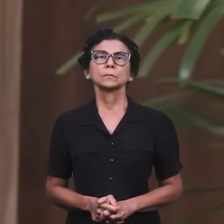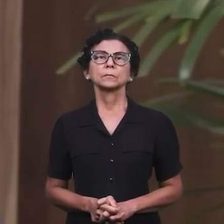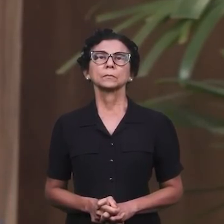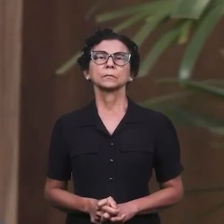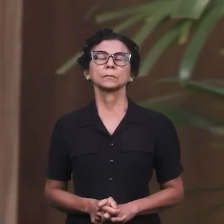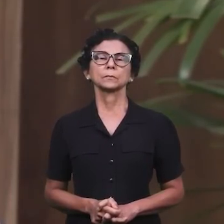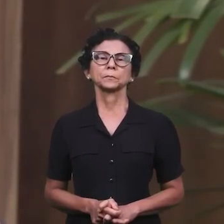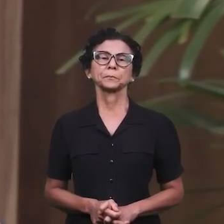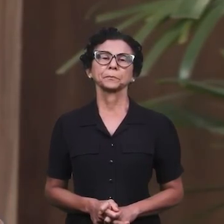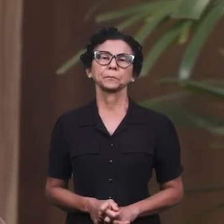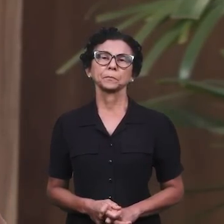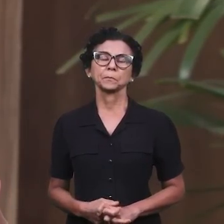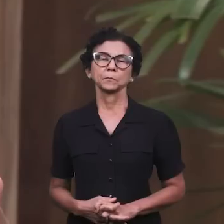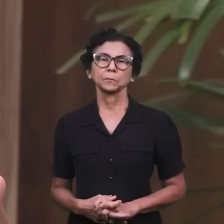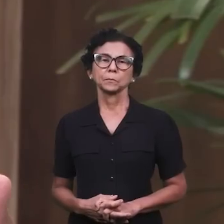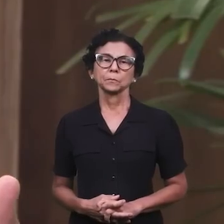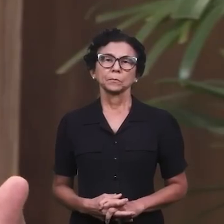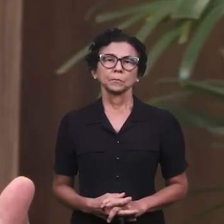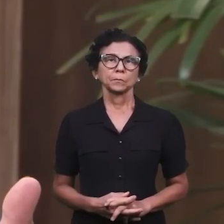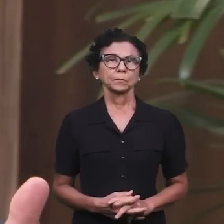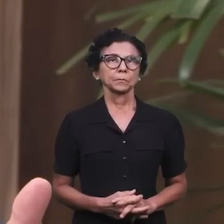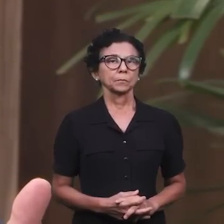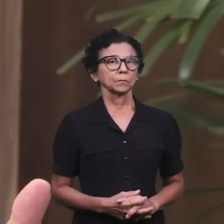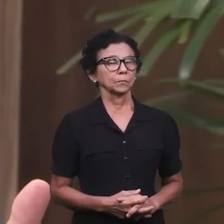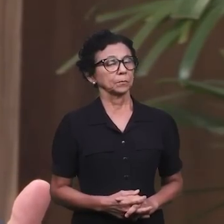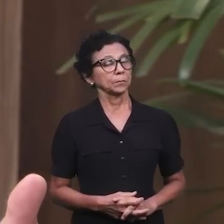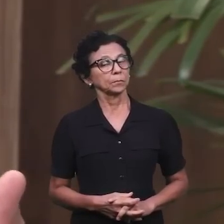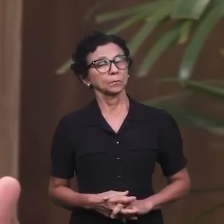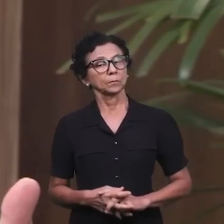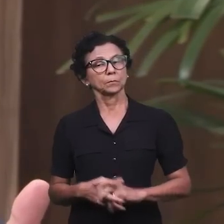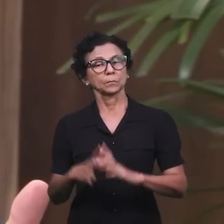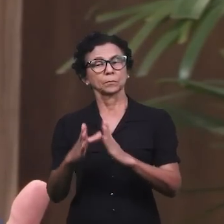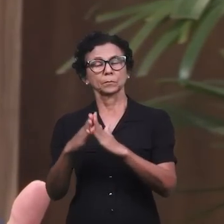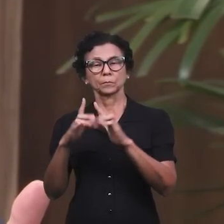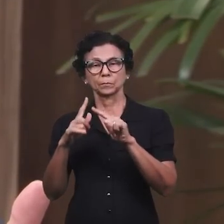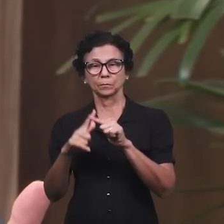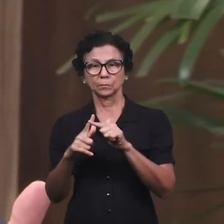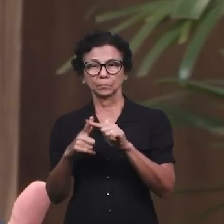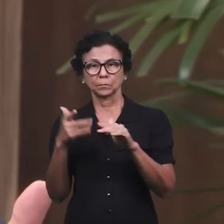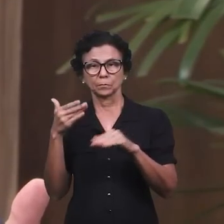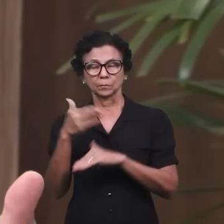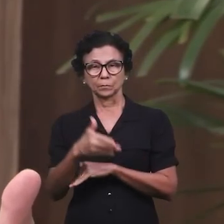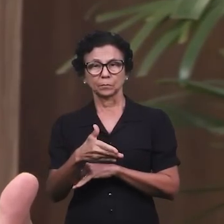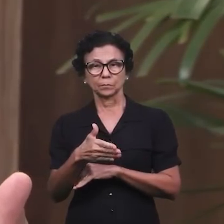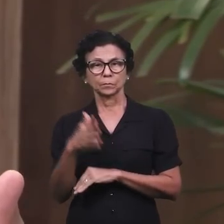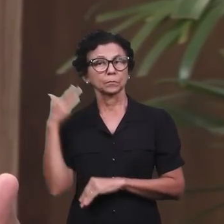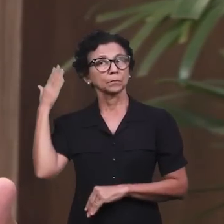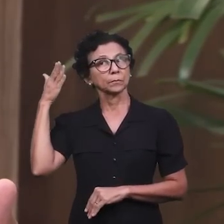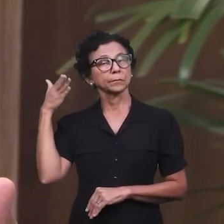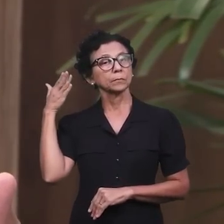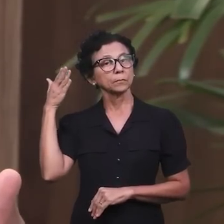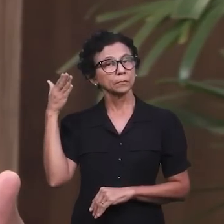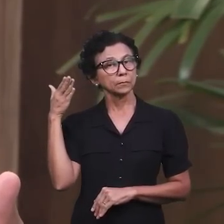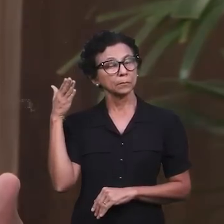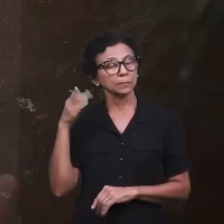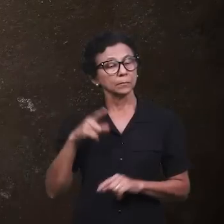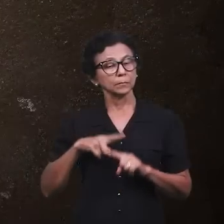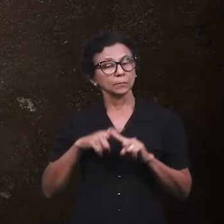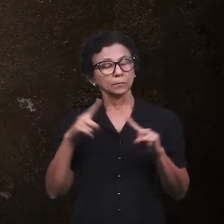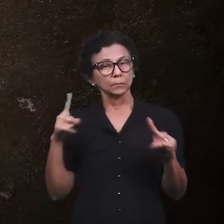A igreja, ela entra com uma designação, com uma mensagem. Já no período